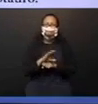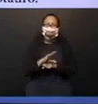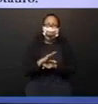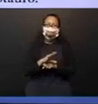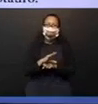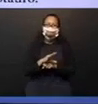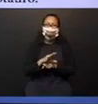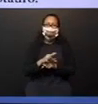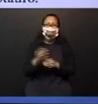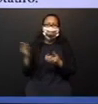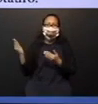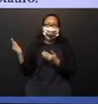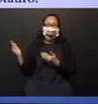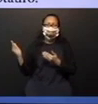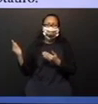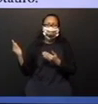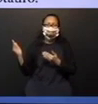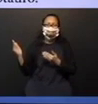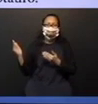lá.